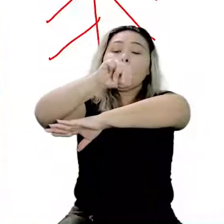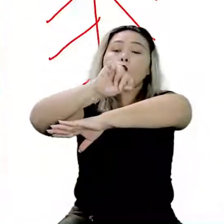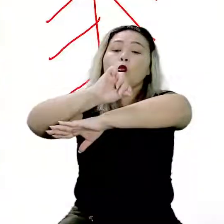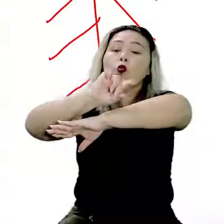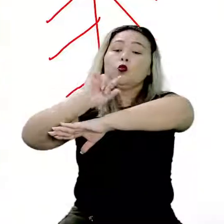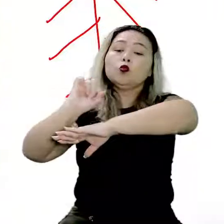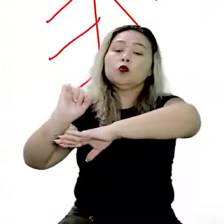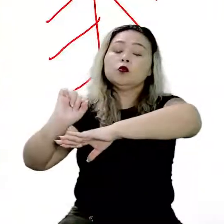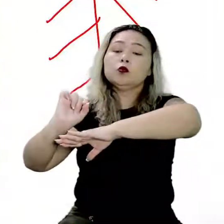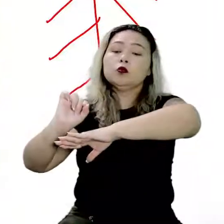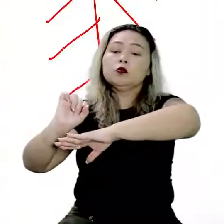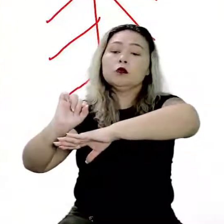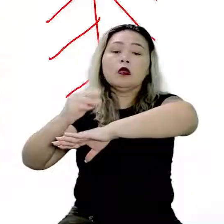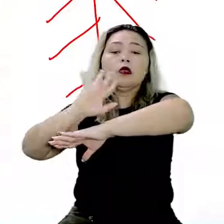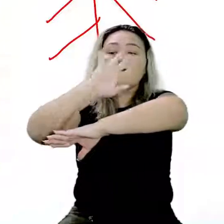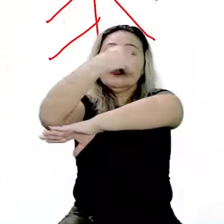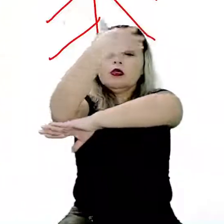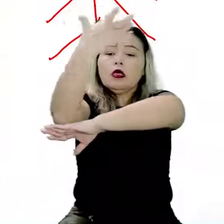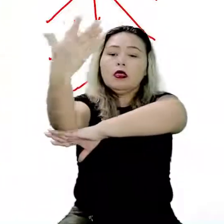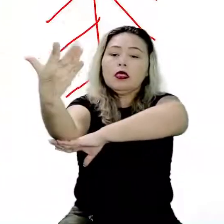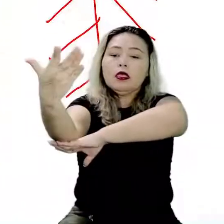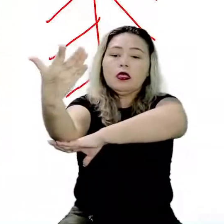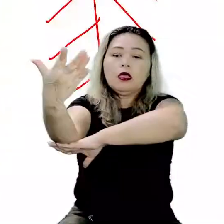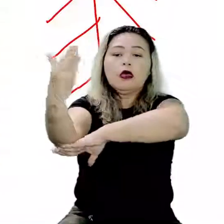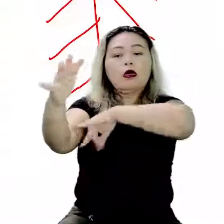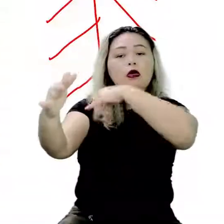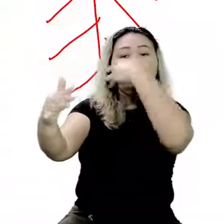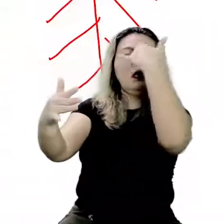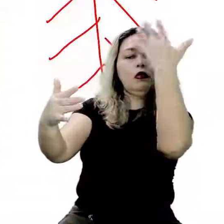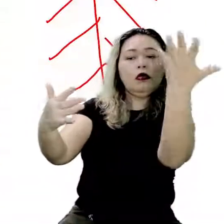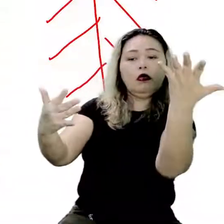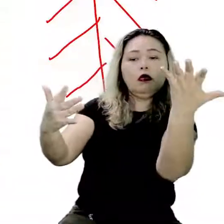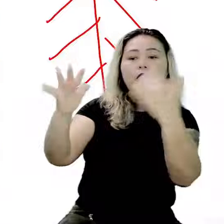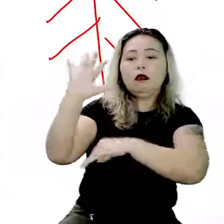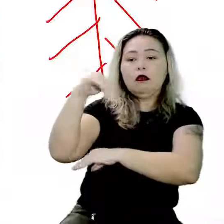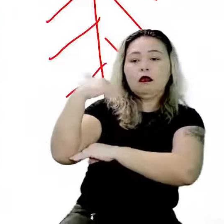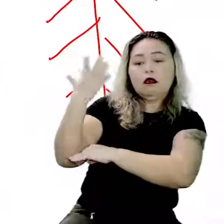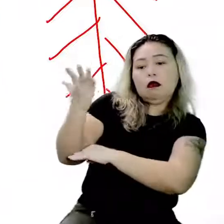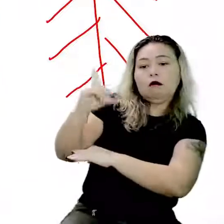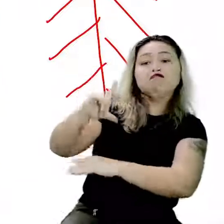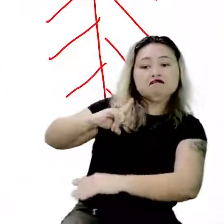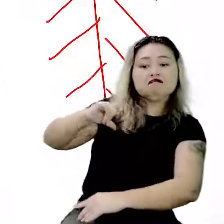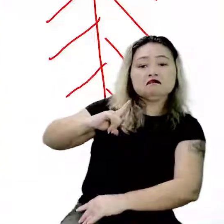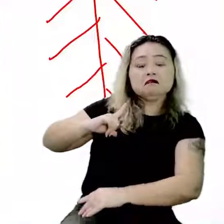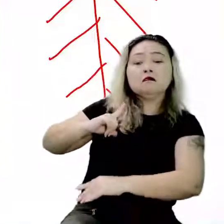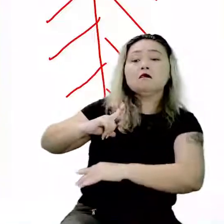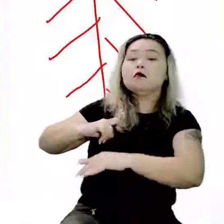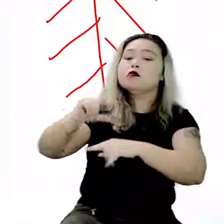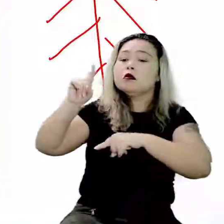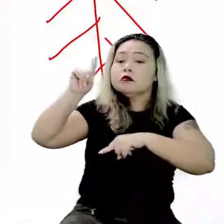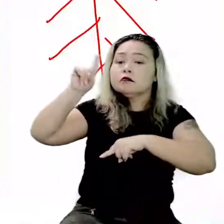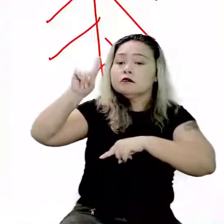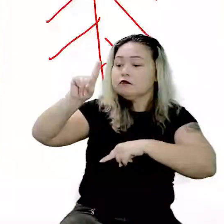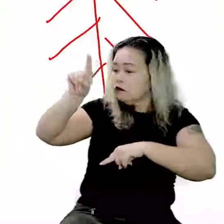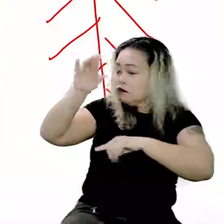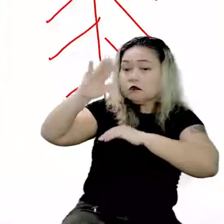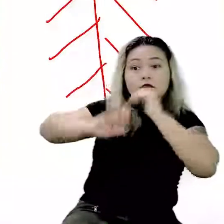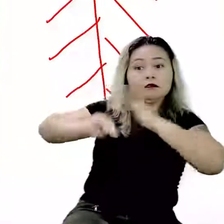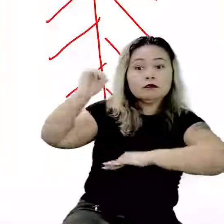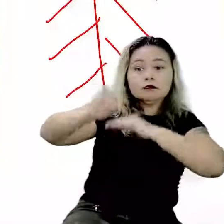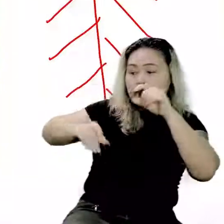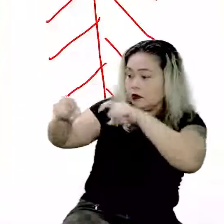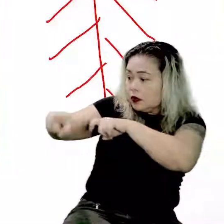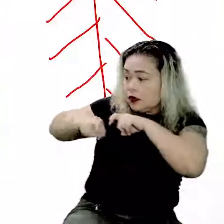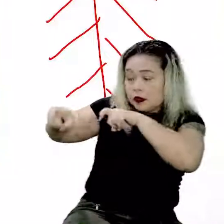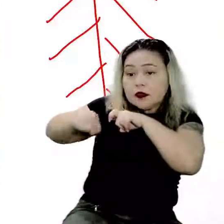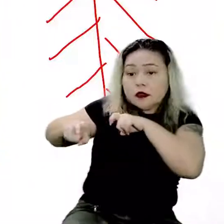quê? Devastação. Vai ter desmatamento, porque esses produtores que chegaram aqui vai